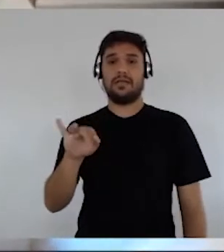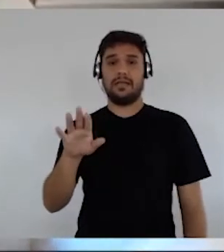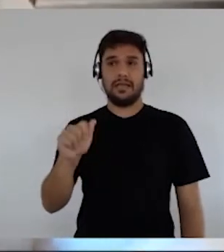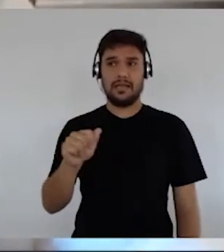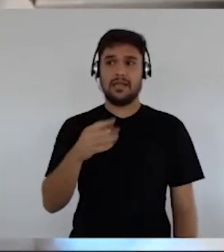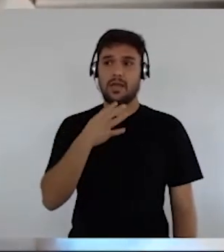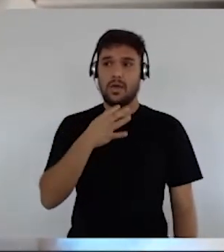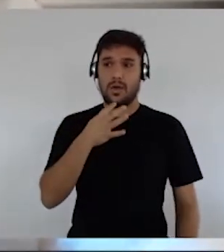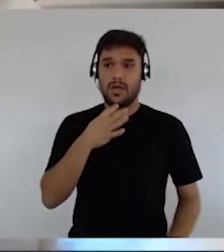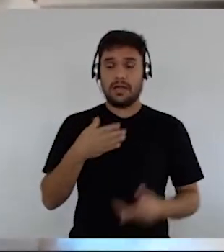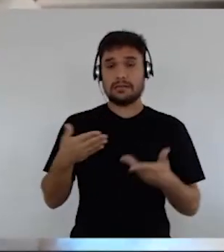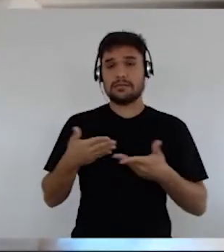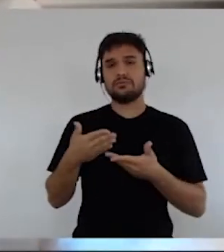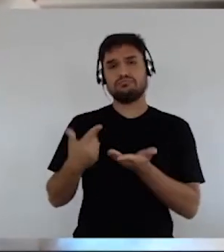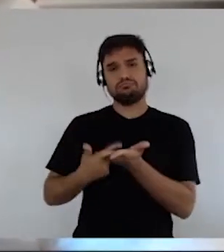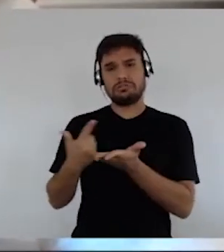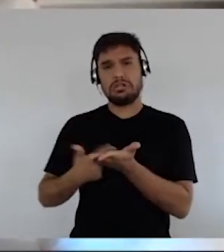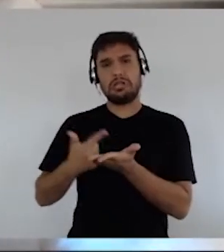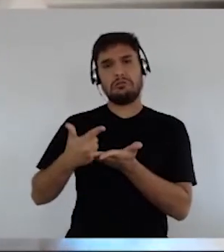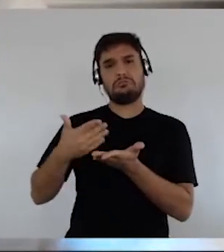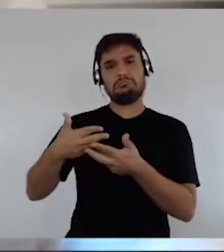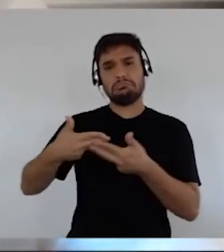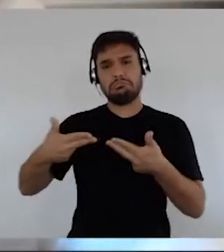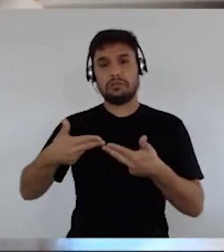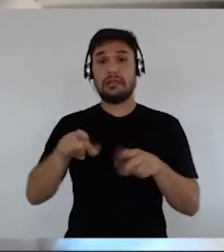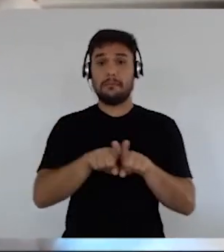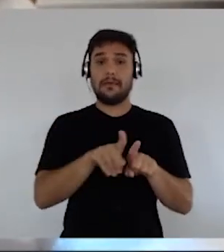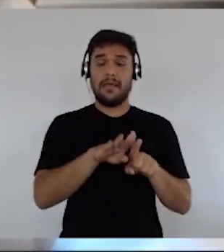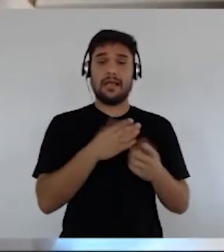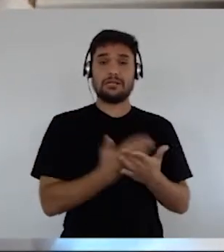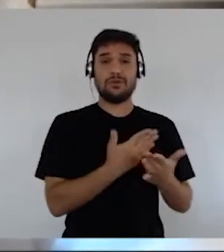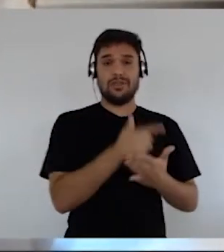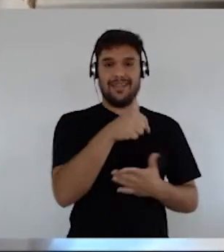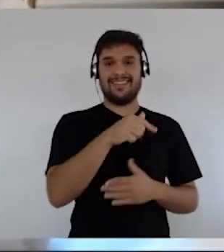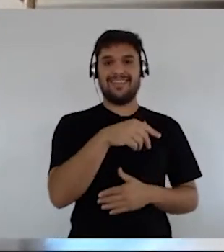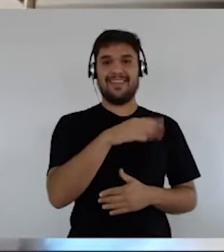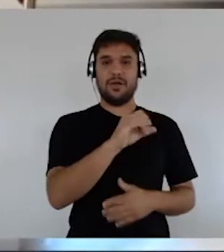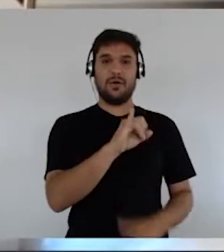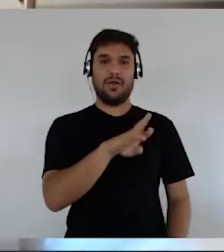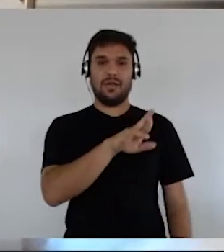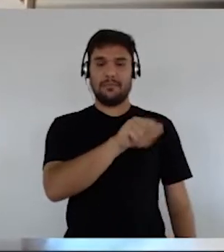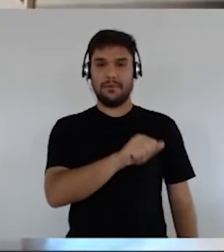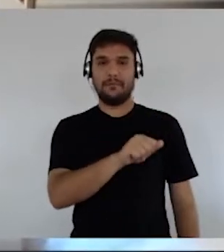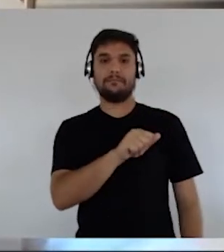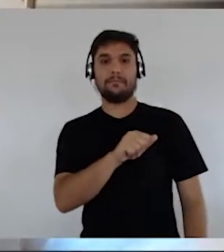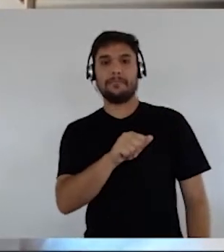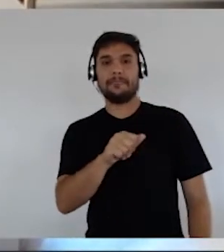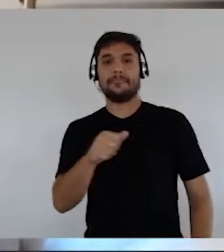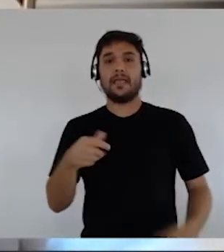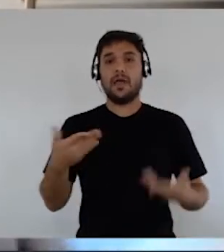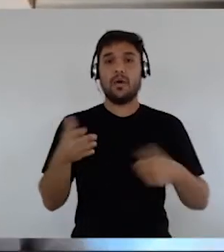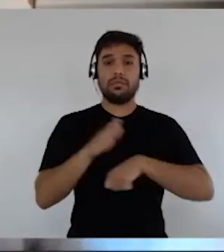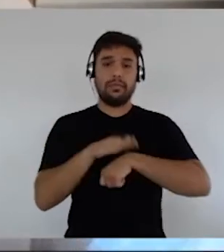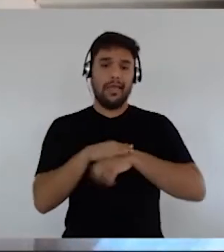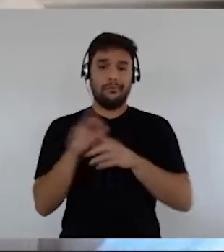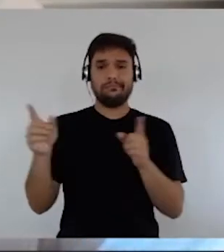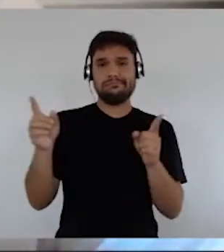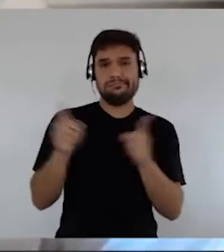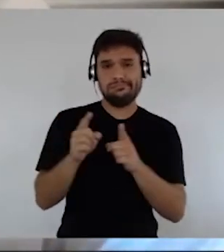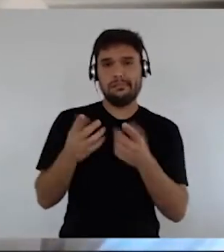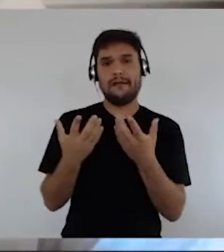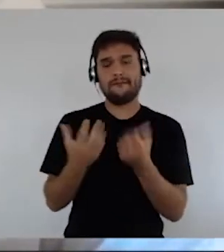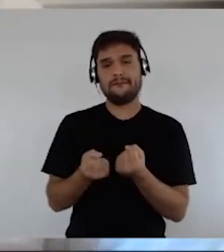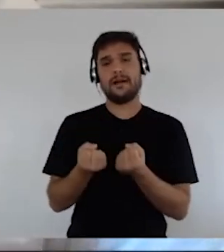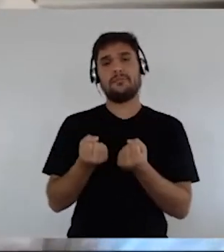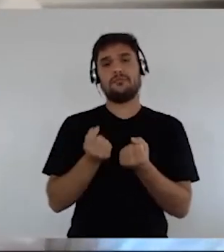muito bem a obra e também é falado nas aulas aqui em Coimbra. Tendo em conta o tempo escasso,